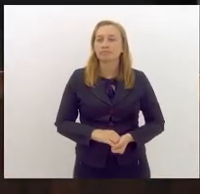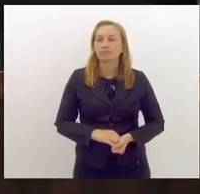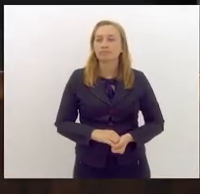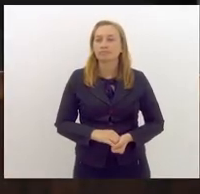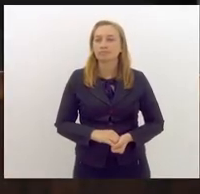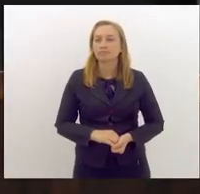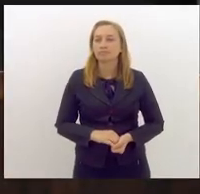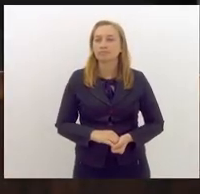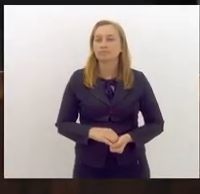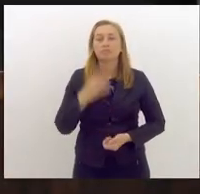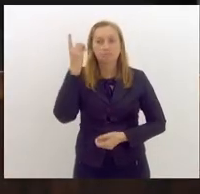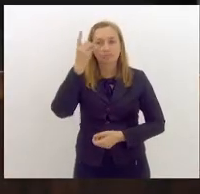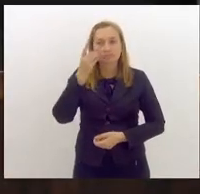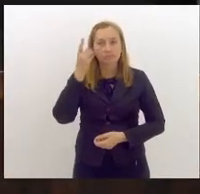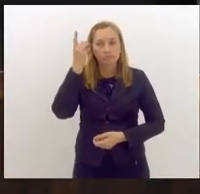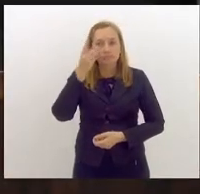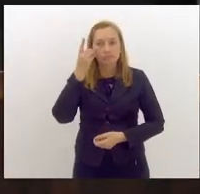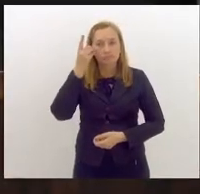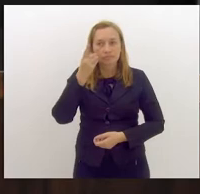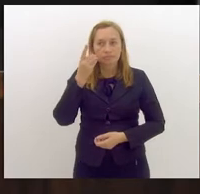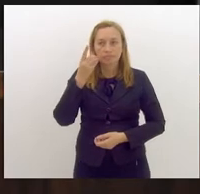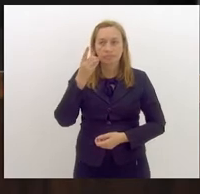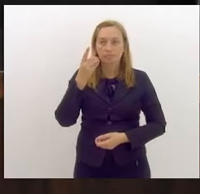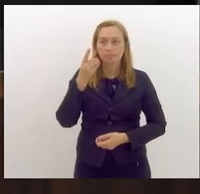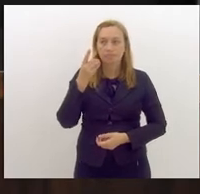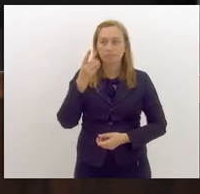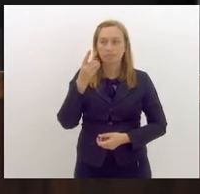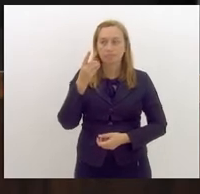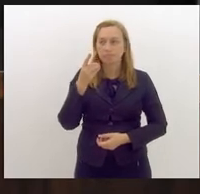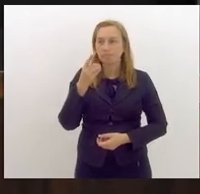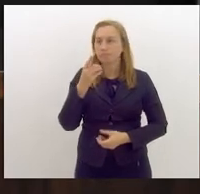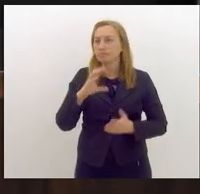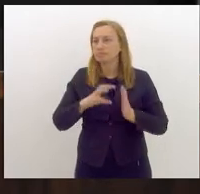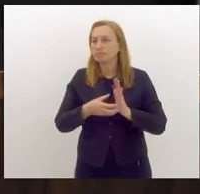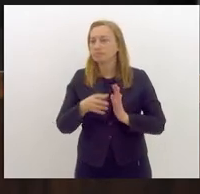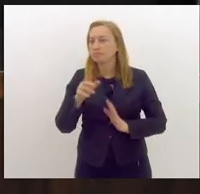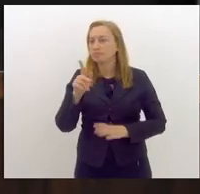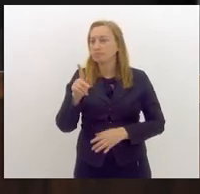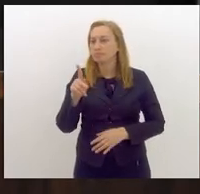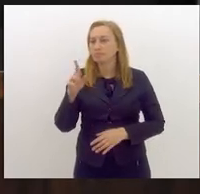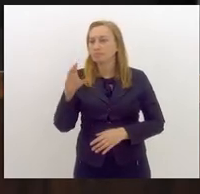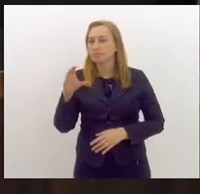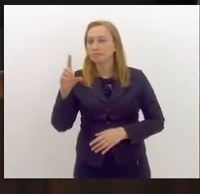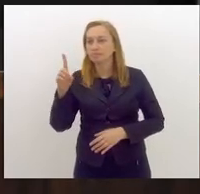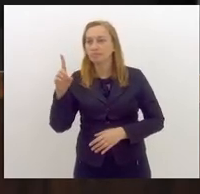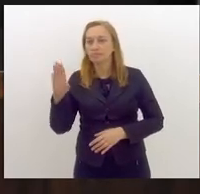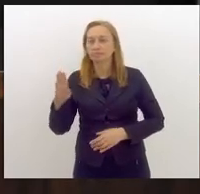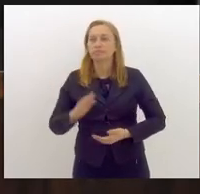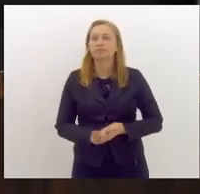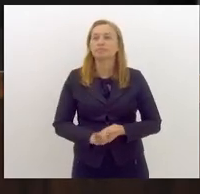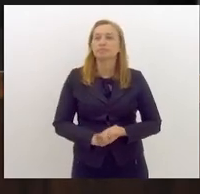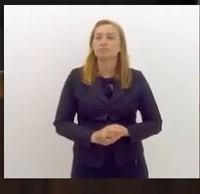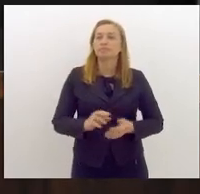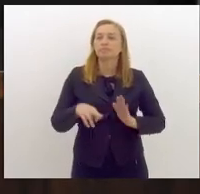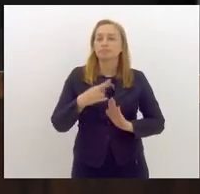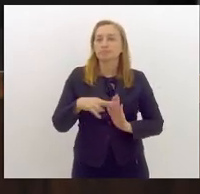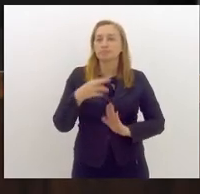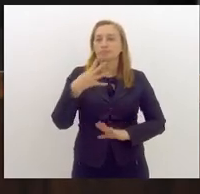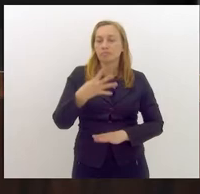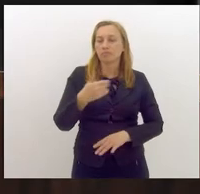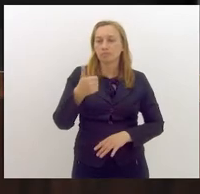bota o contrário deputada da bancada do PC do b abstenção projeto de resolução